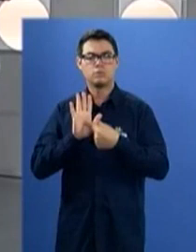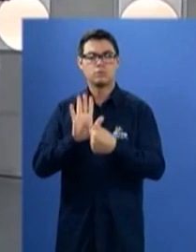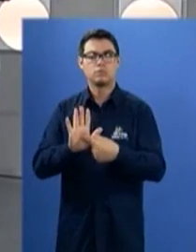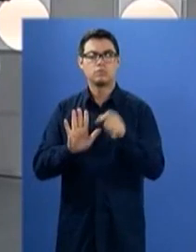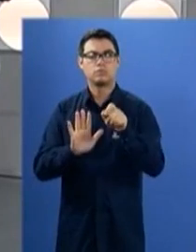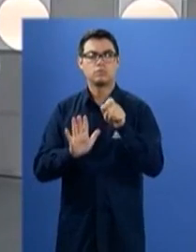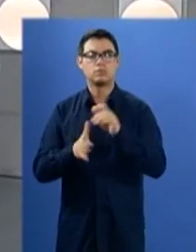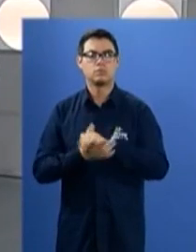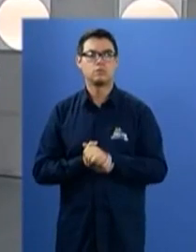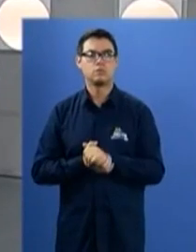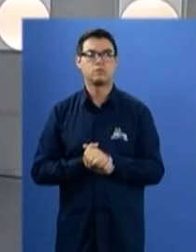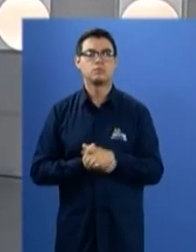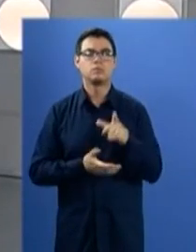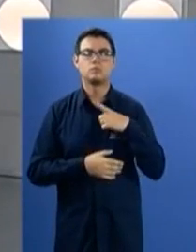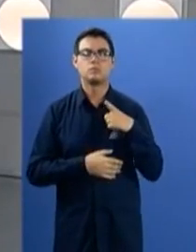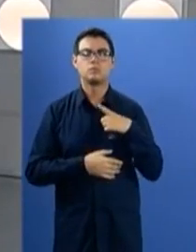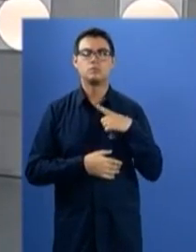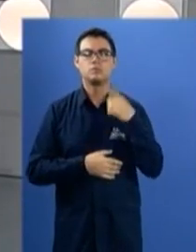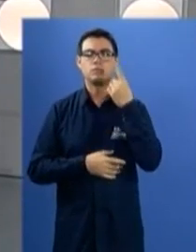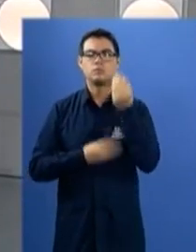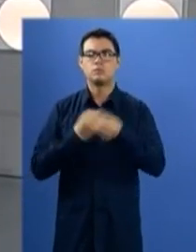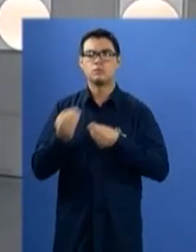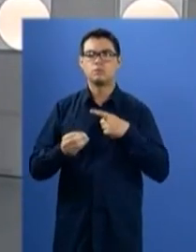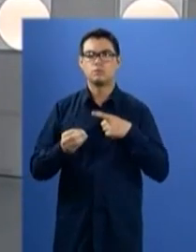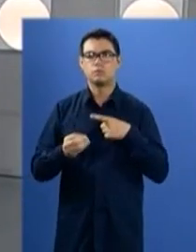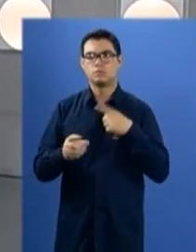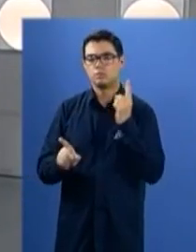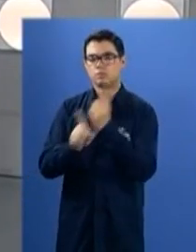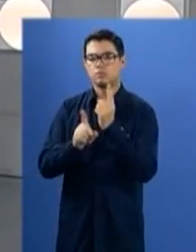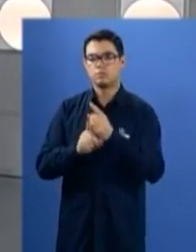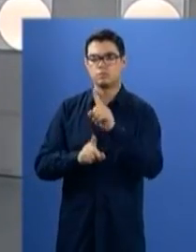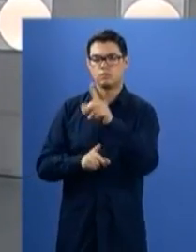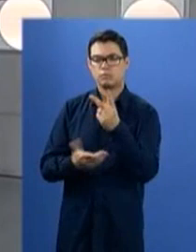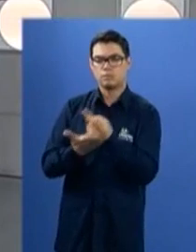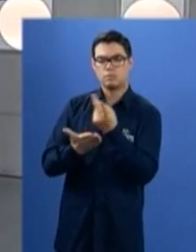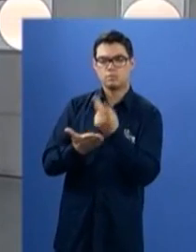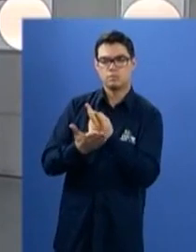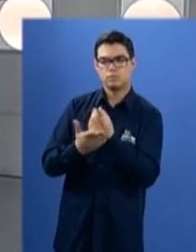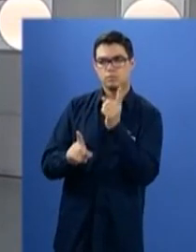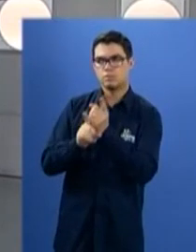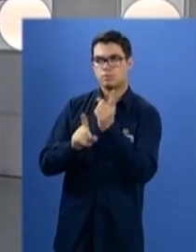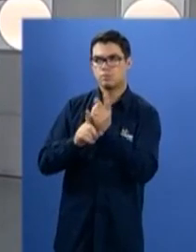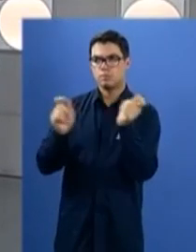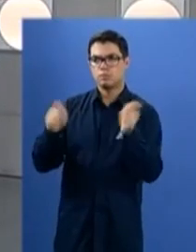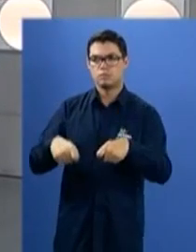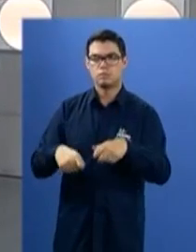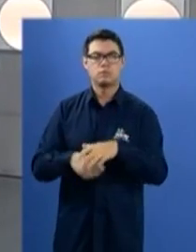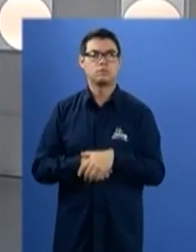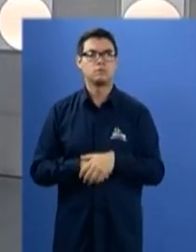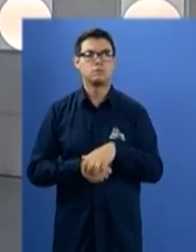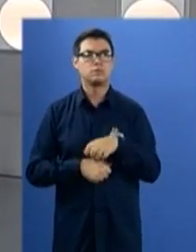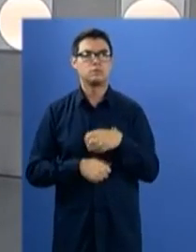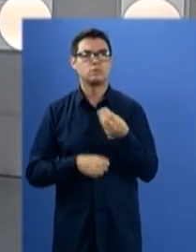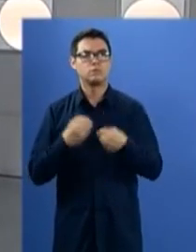aí sinais, identificam-se sinais visíveis quando a ocorrência de problemas. Será que